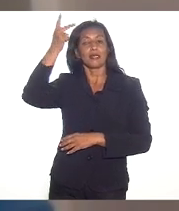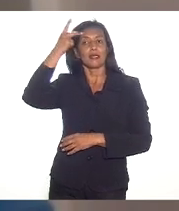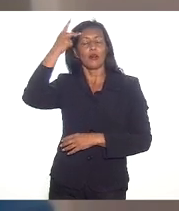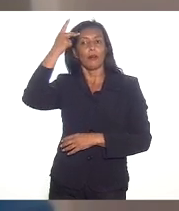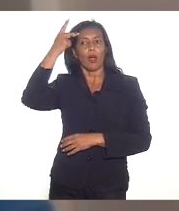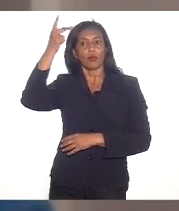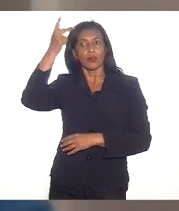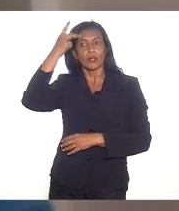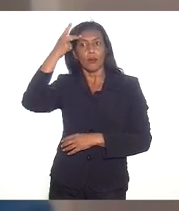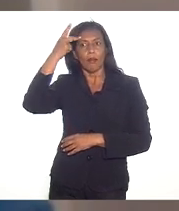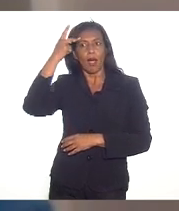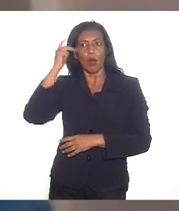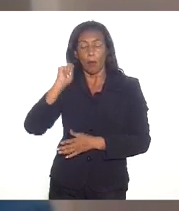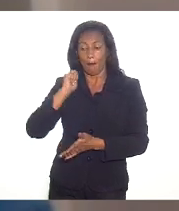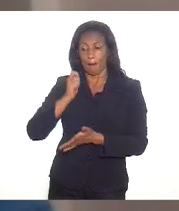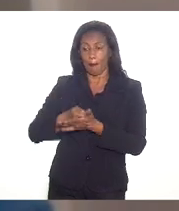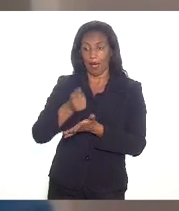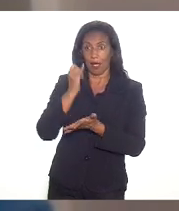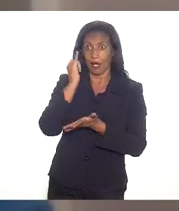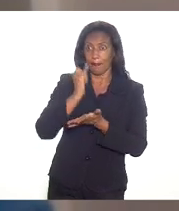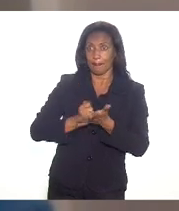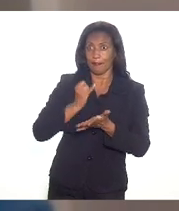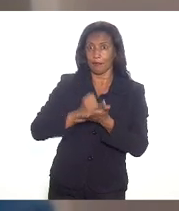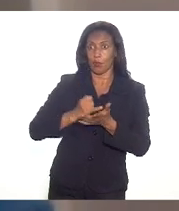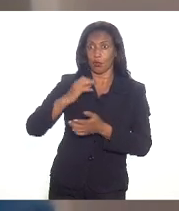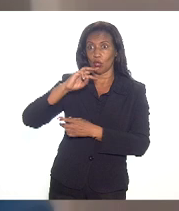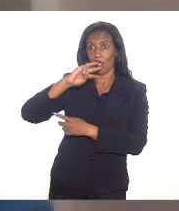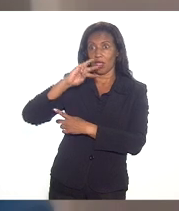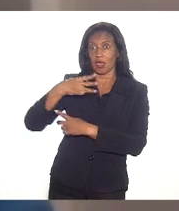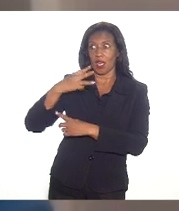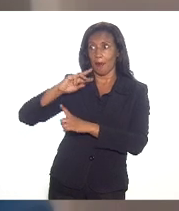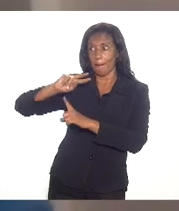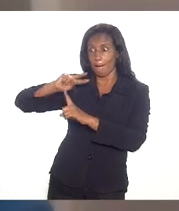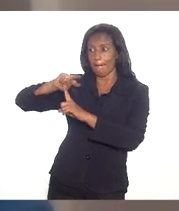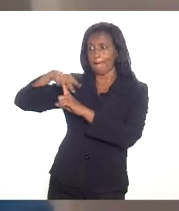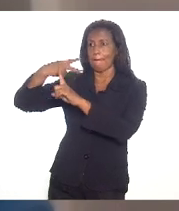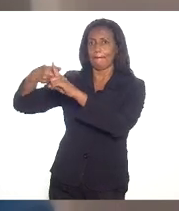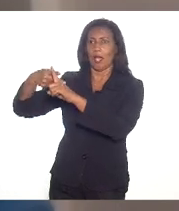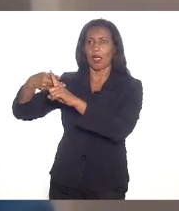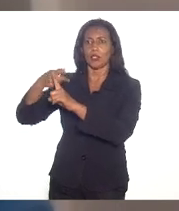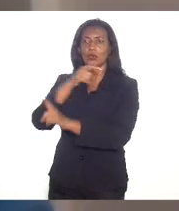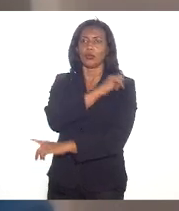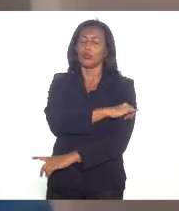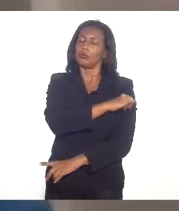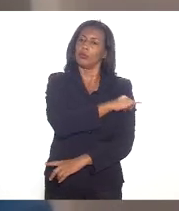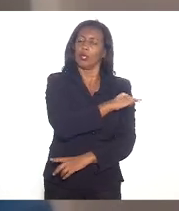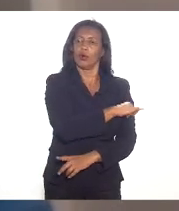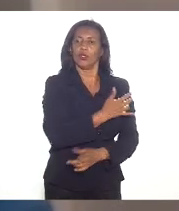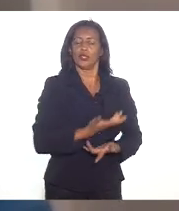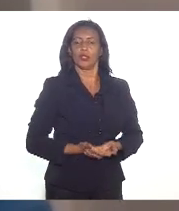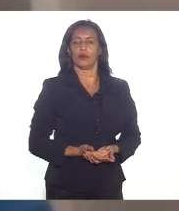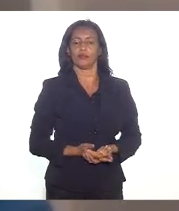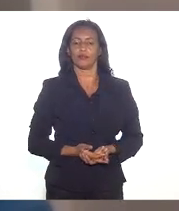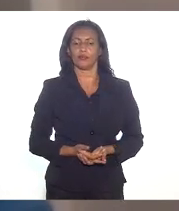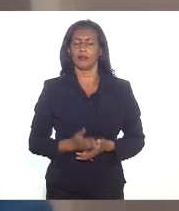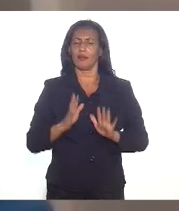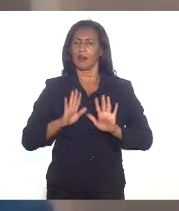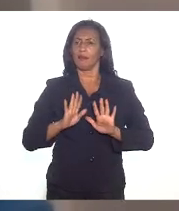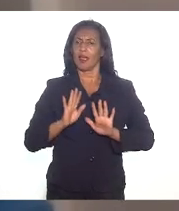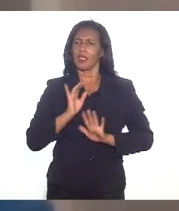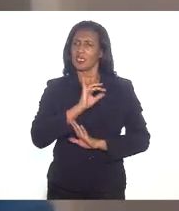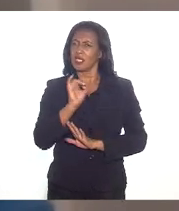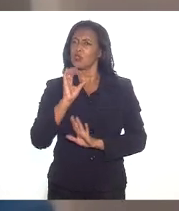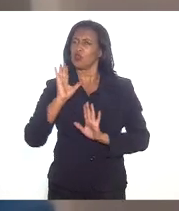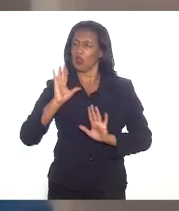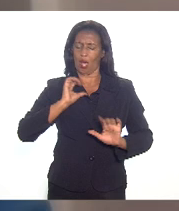3 vezes maior que a nossa e tem uma economia, uma receita tributária, uma população que é o triplo quase da nossa também. Mas isso, ainda bem que